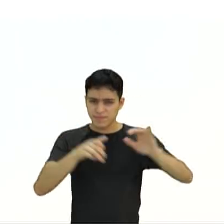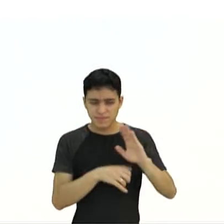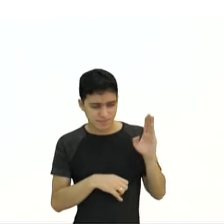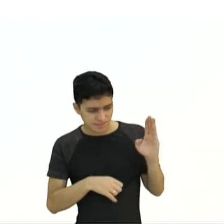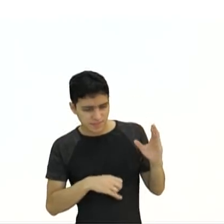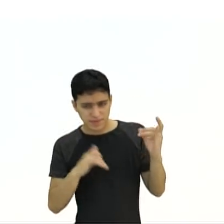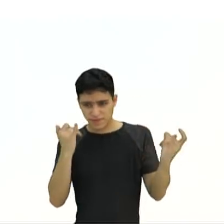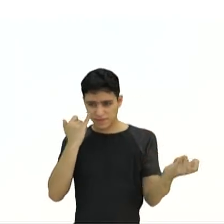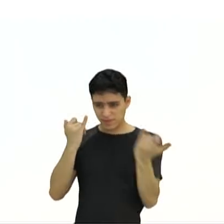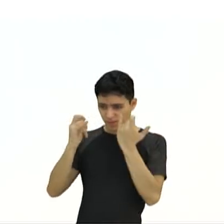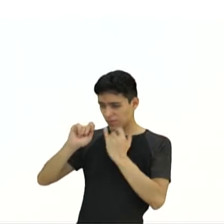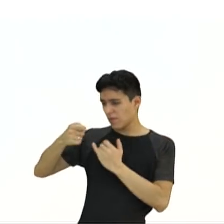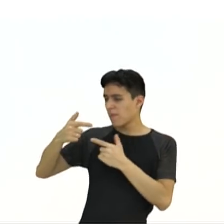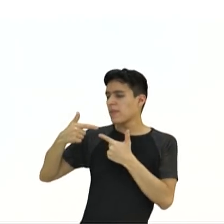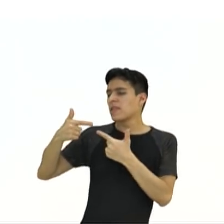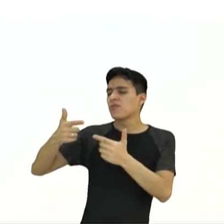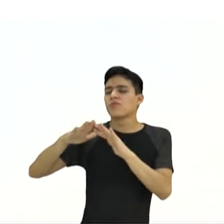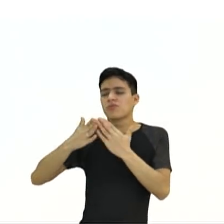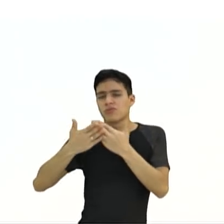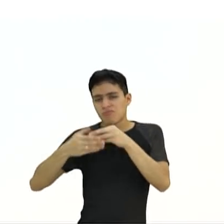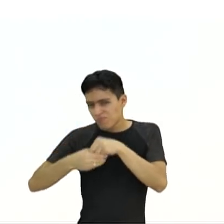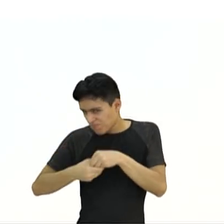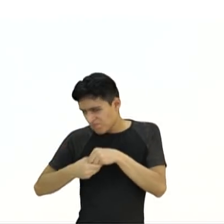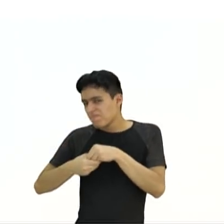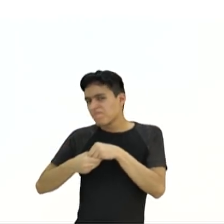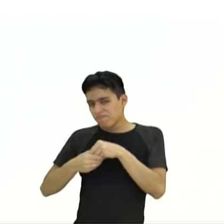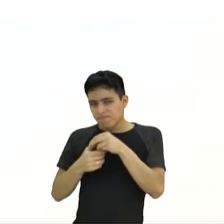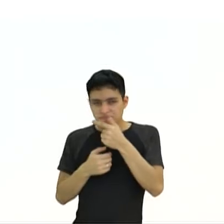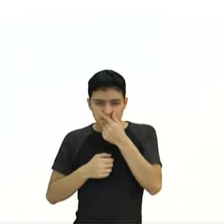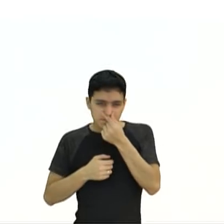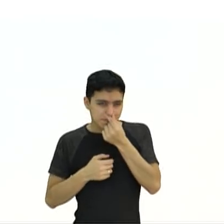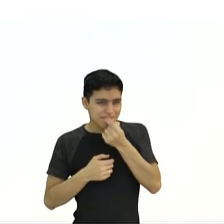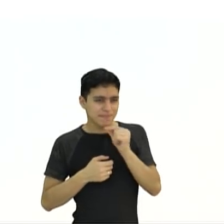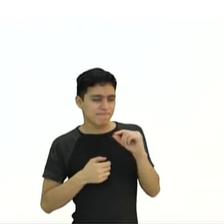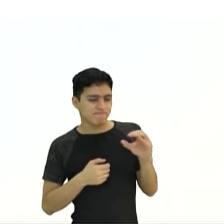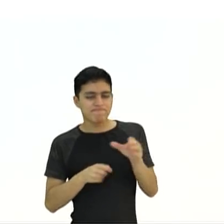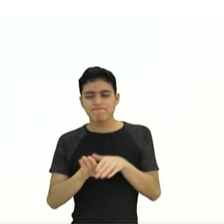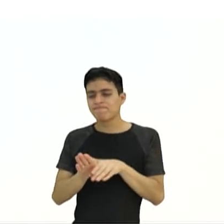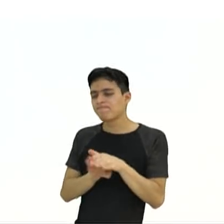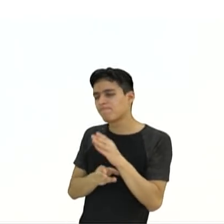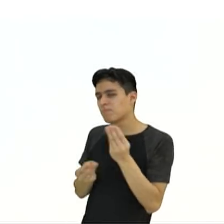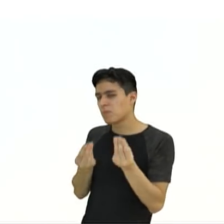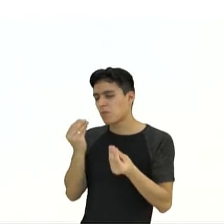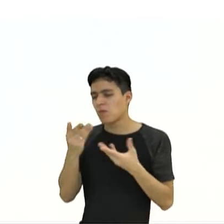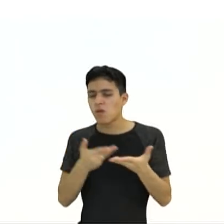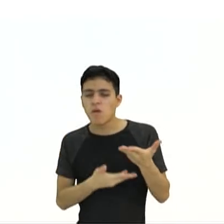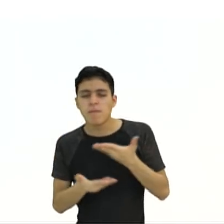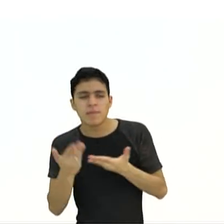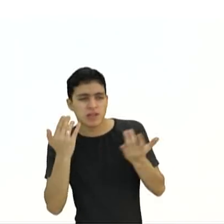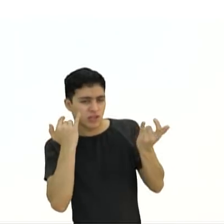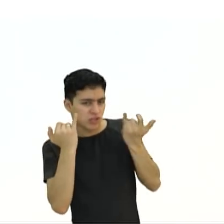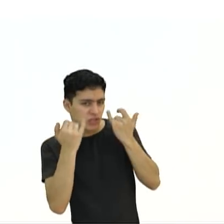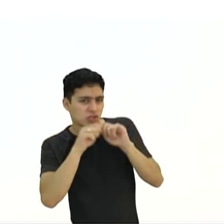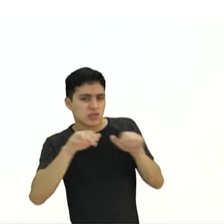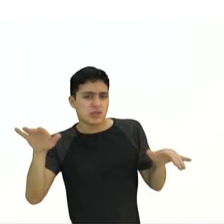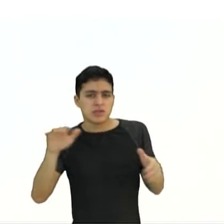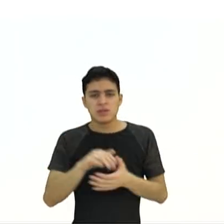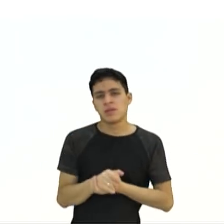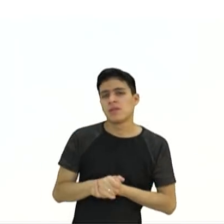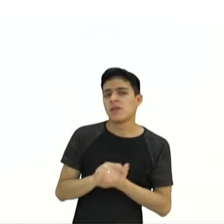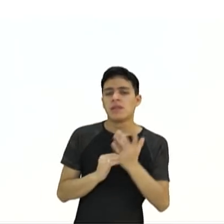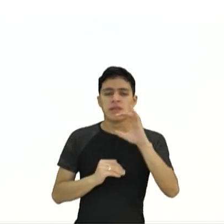informar sobre uma iniciativa escolar. Letra C, orientar sobre compartilhamento de notícias. Letra